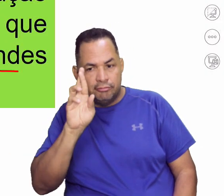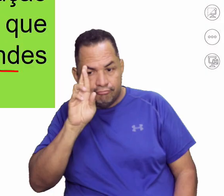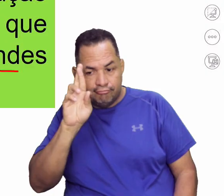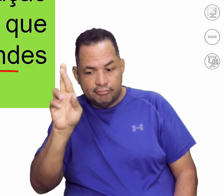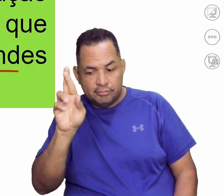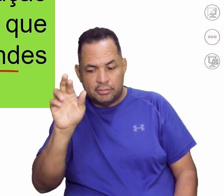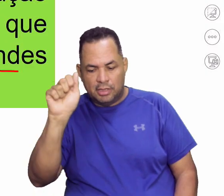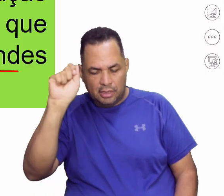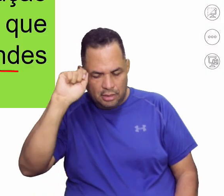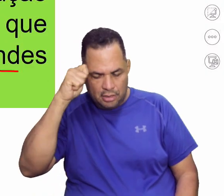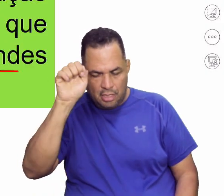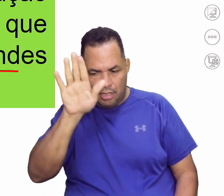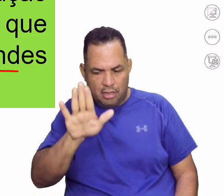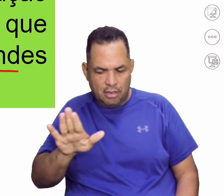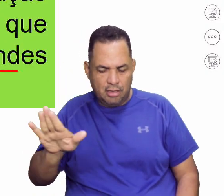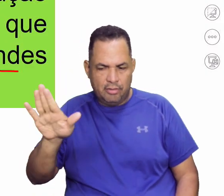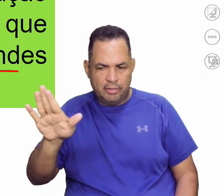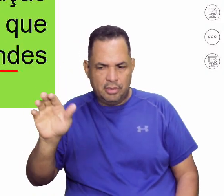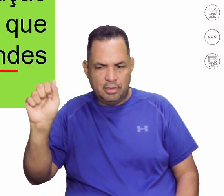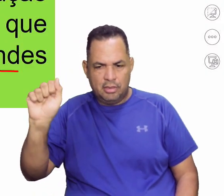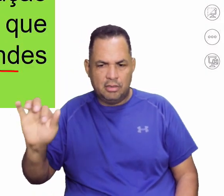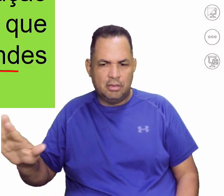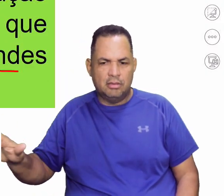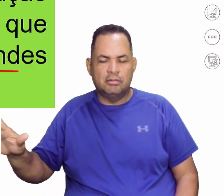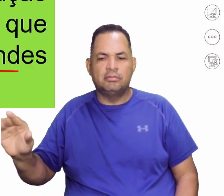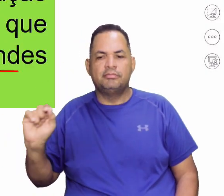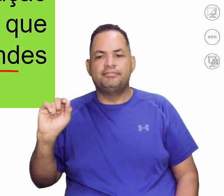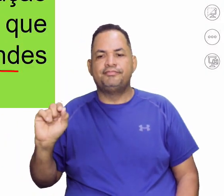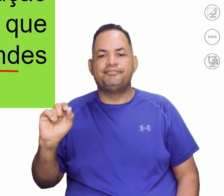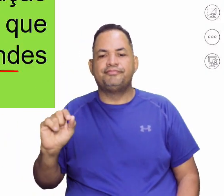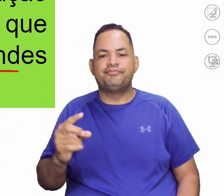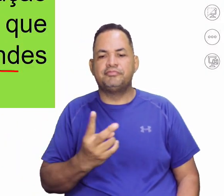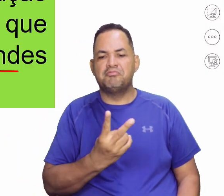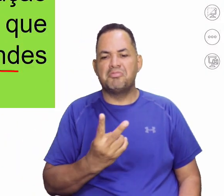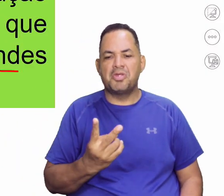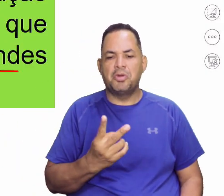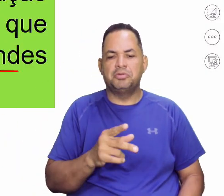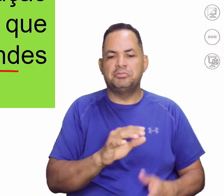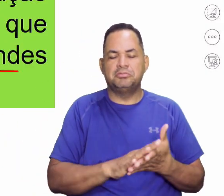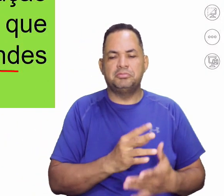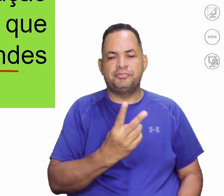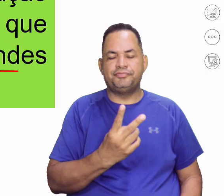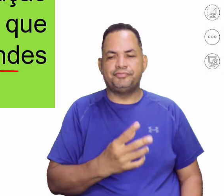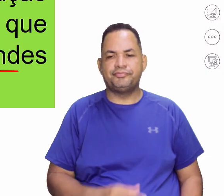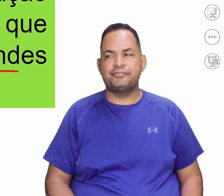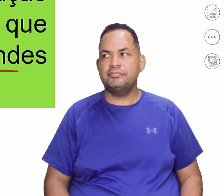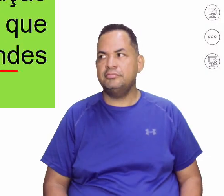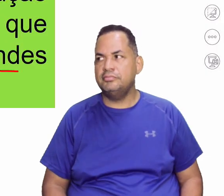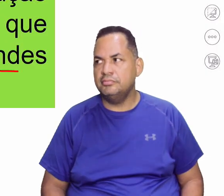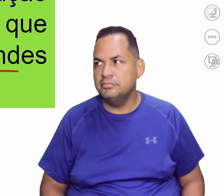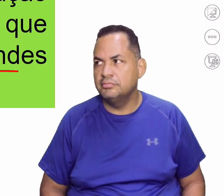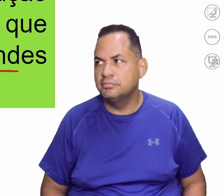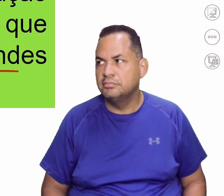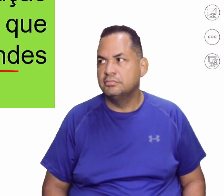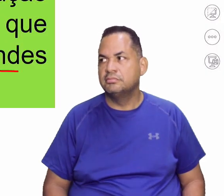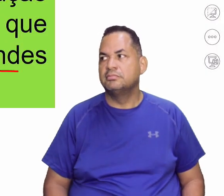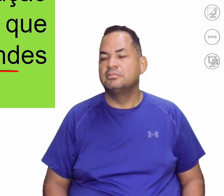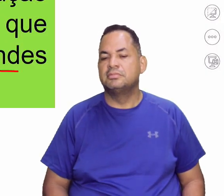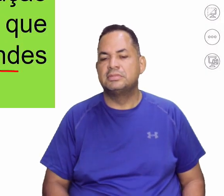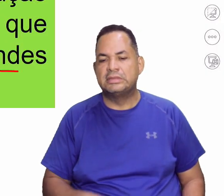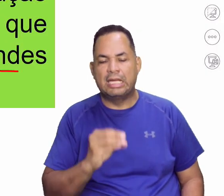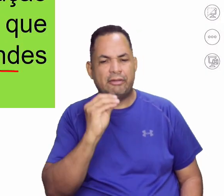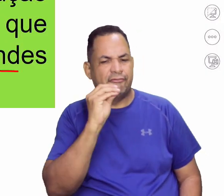inteira. Então, um país que foi bombardeado e o outro que foi dominado durante a Segunda Guerra inteira,